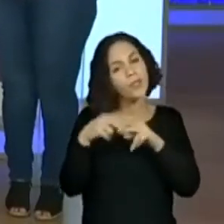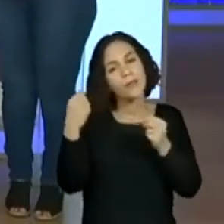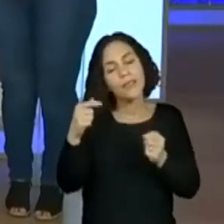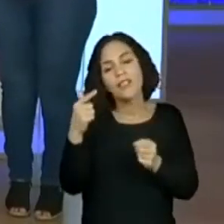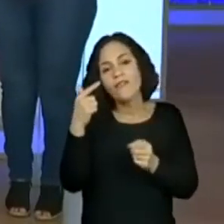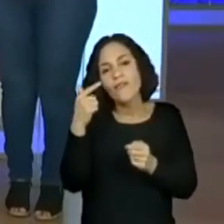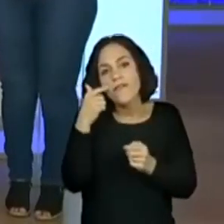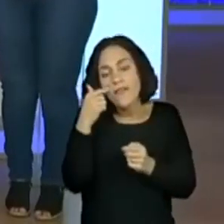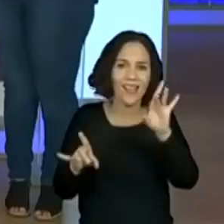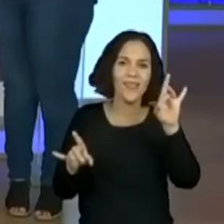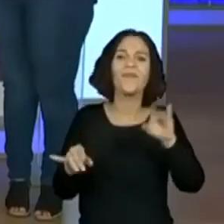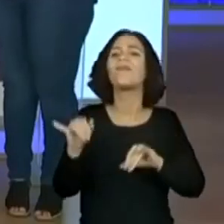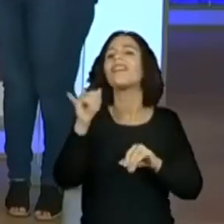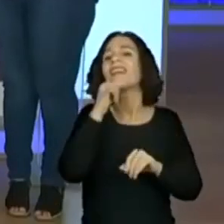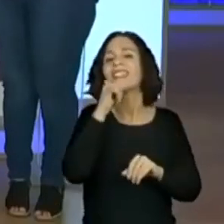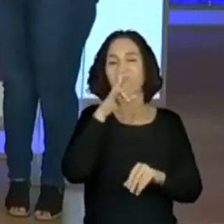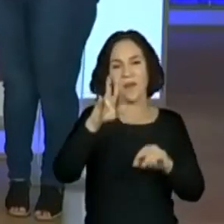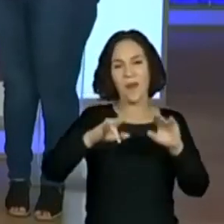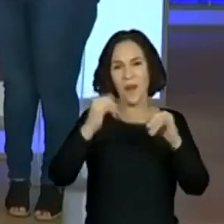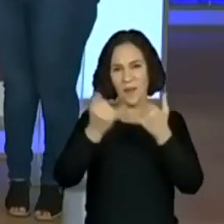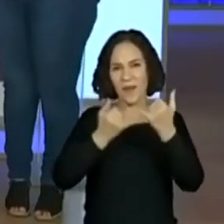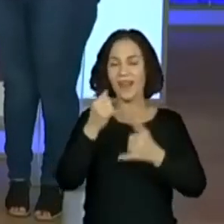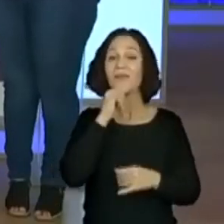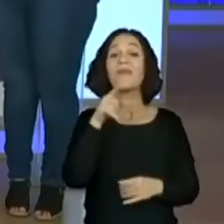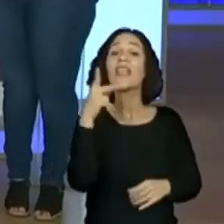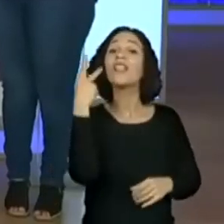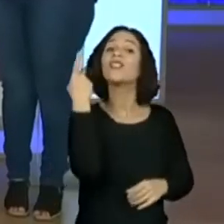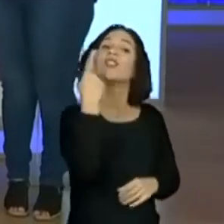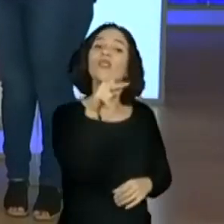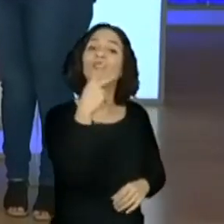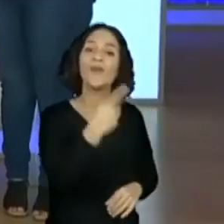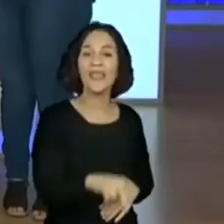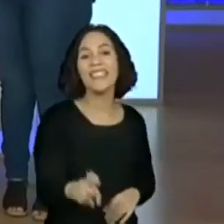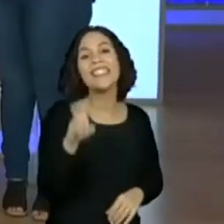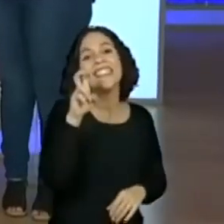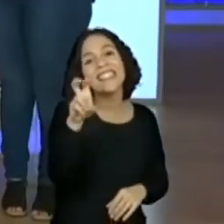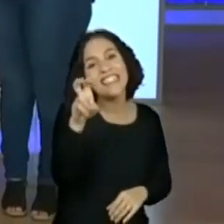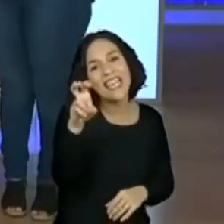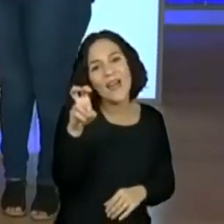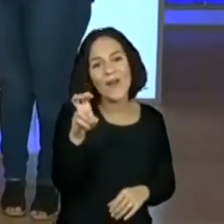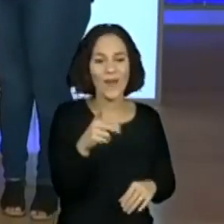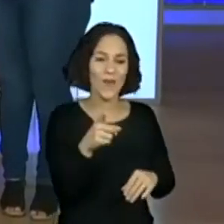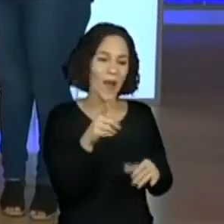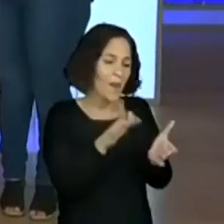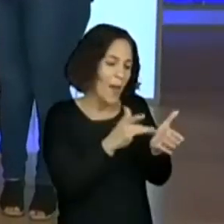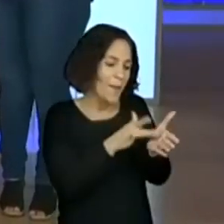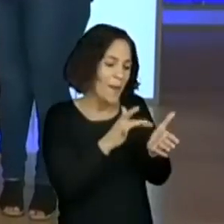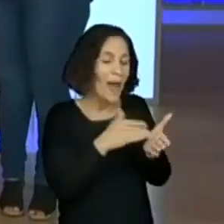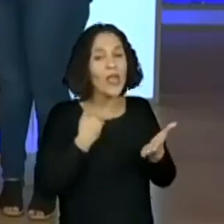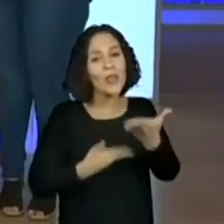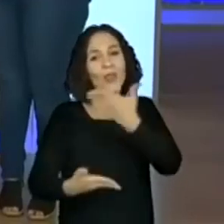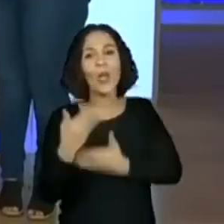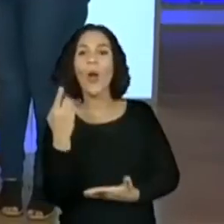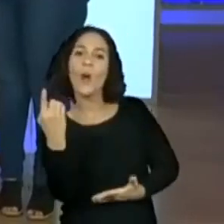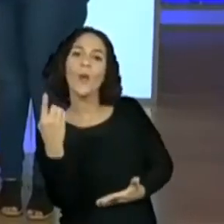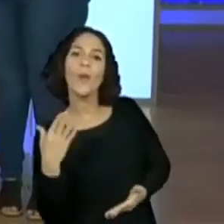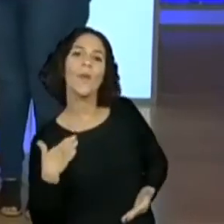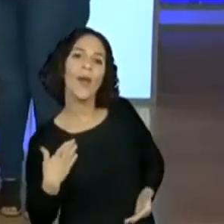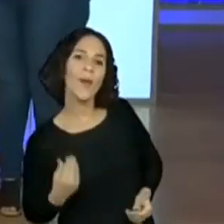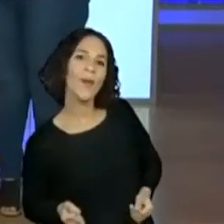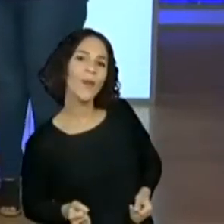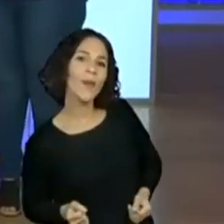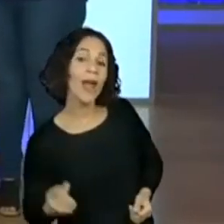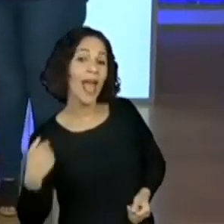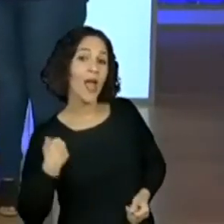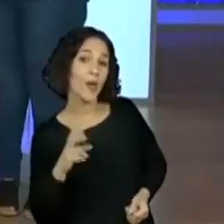né? É, por isso que quando troca cinco cédulas suas por cinco cédulas minhas, Você trocaria, professora Ana Paula? Eu te dou